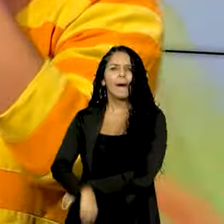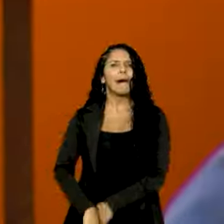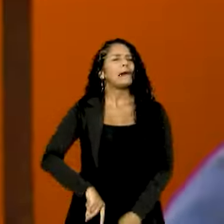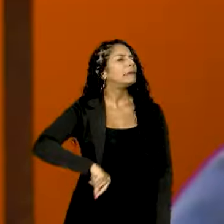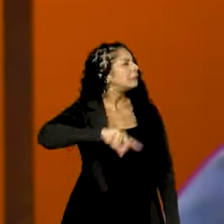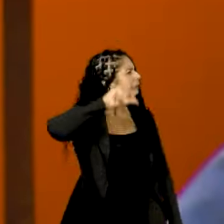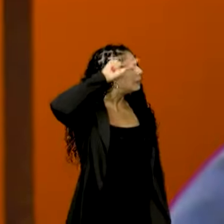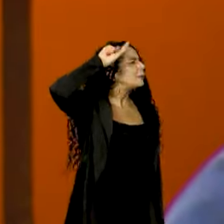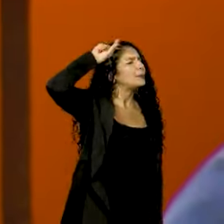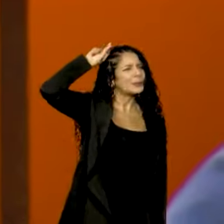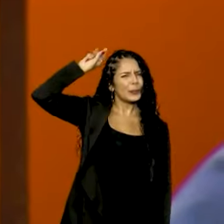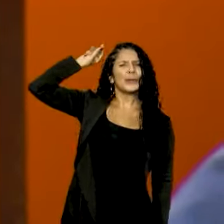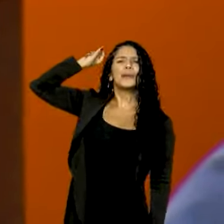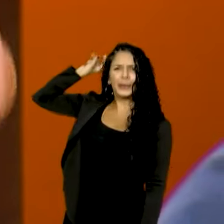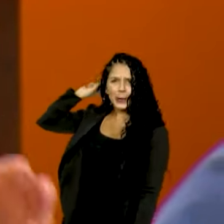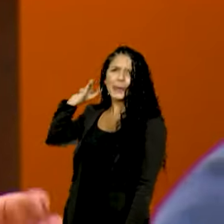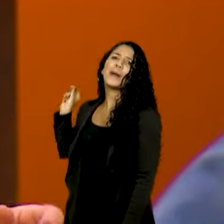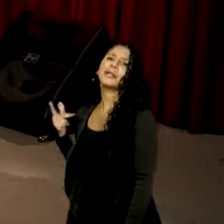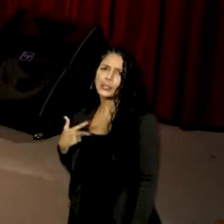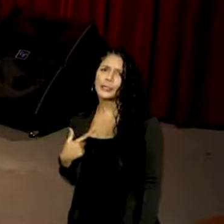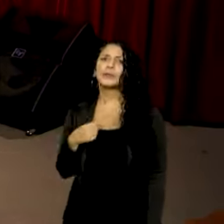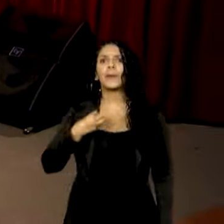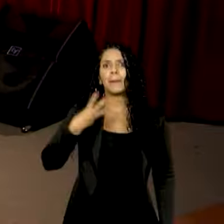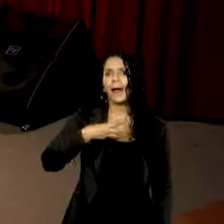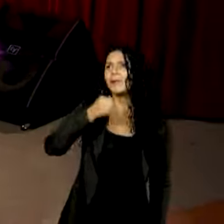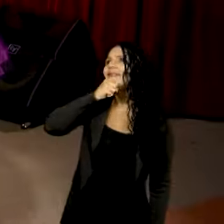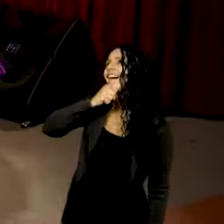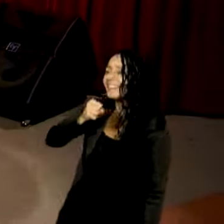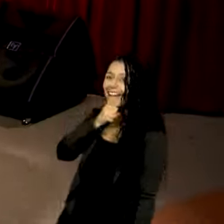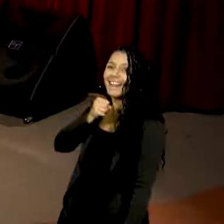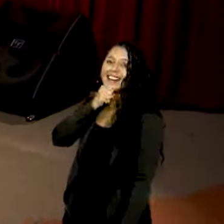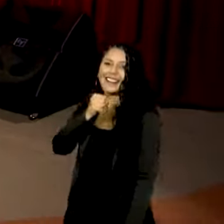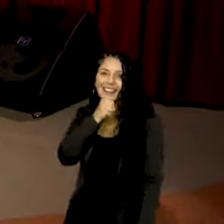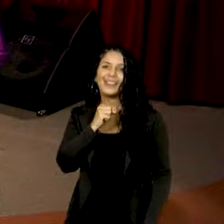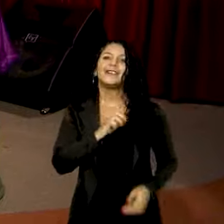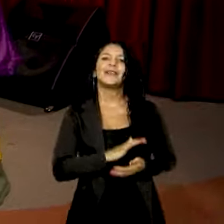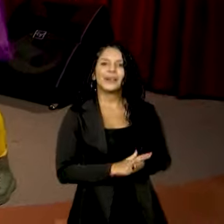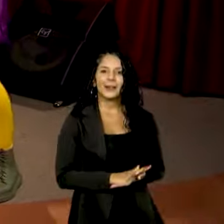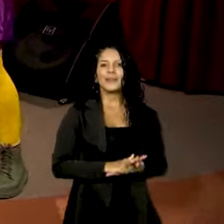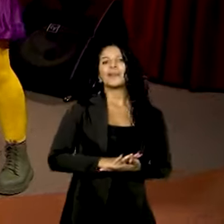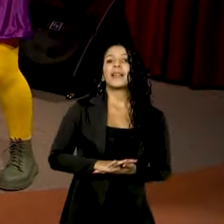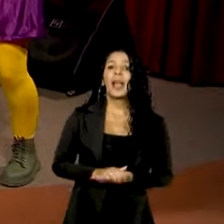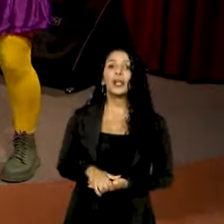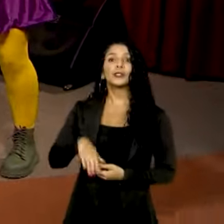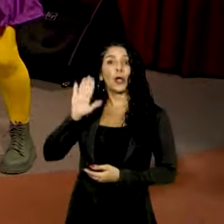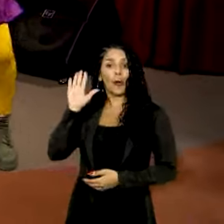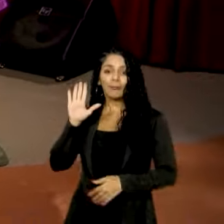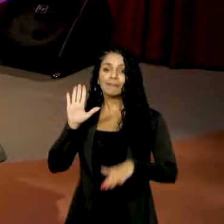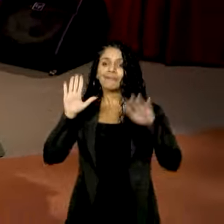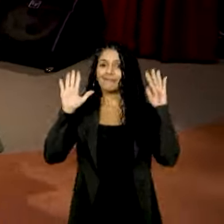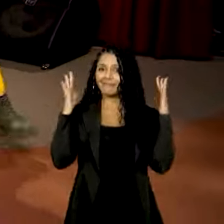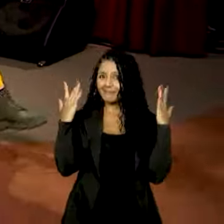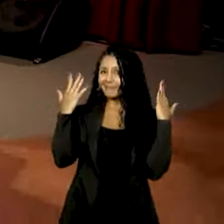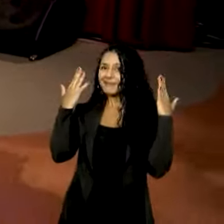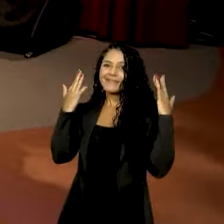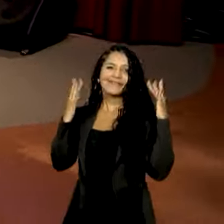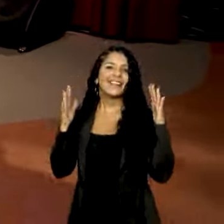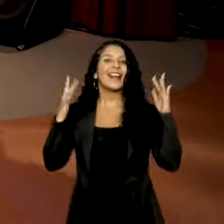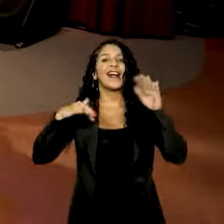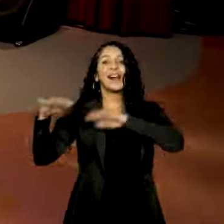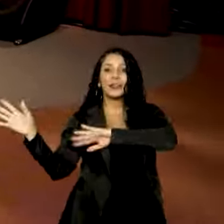Dinossauro veio muito antes do meu tataravô.